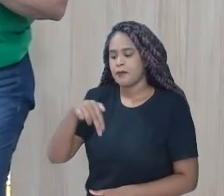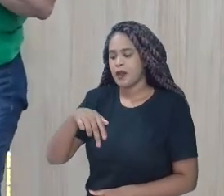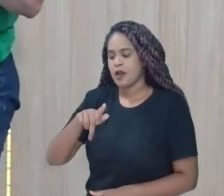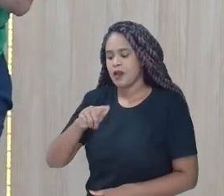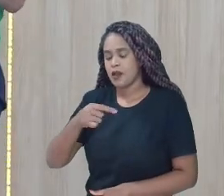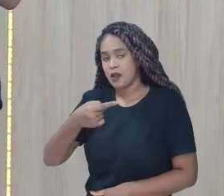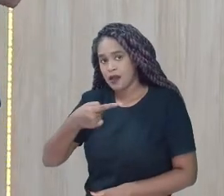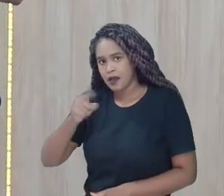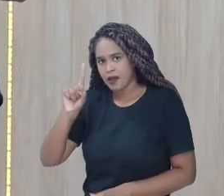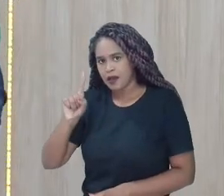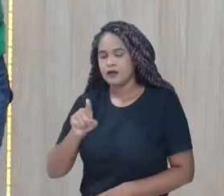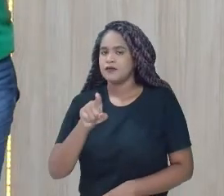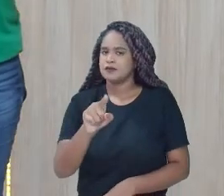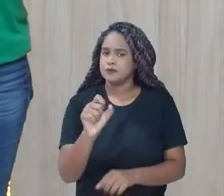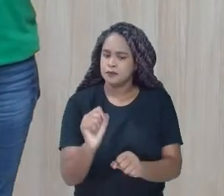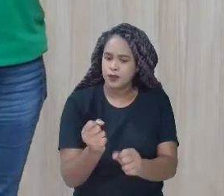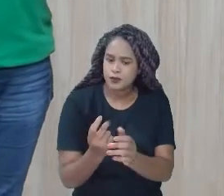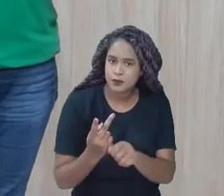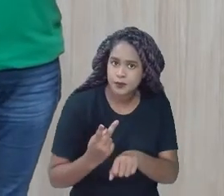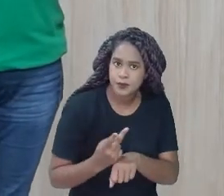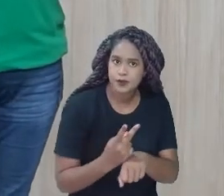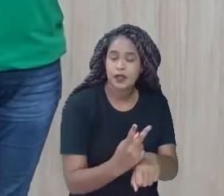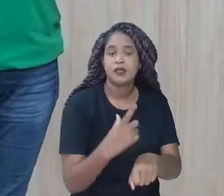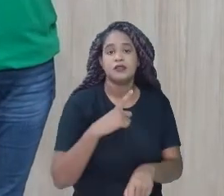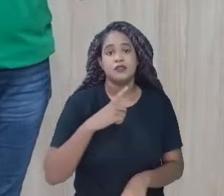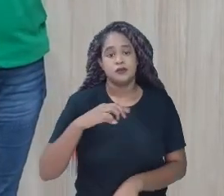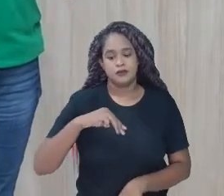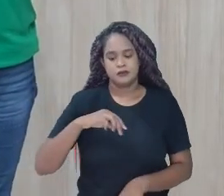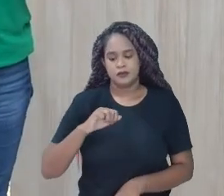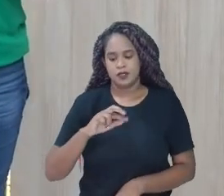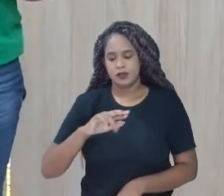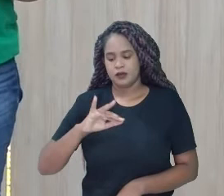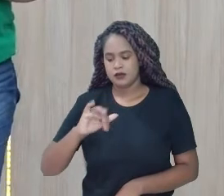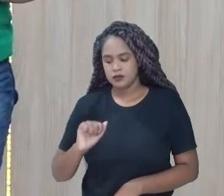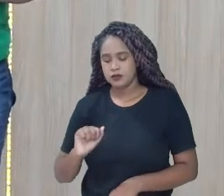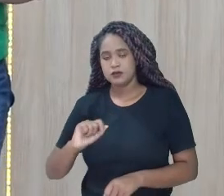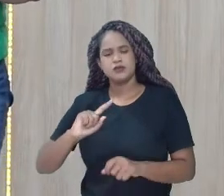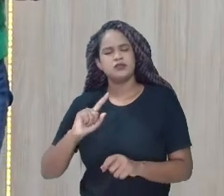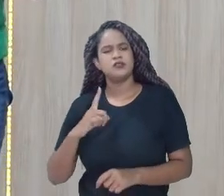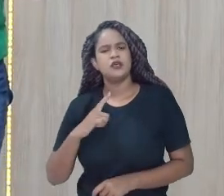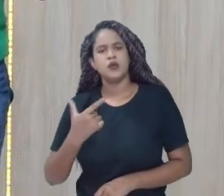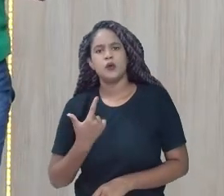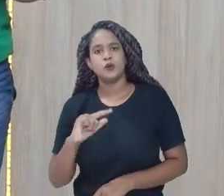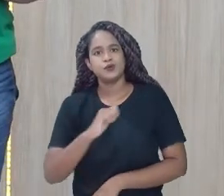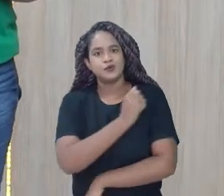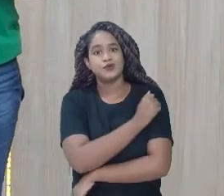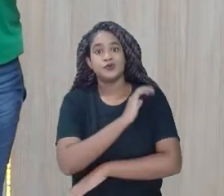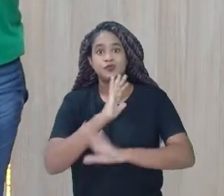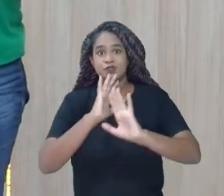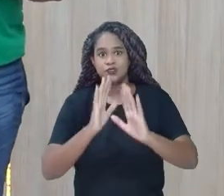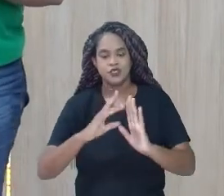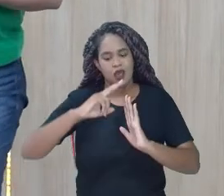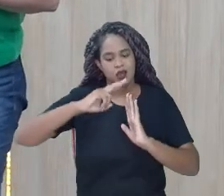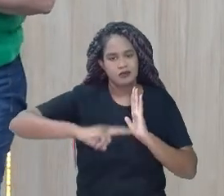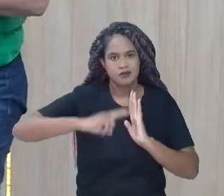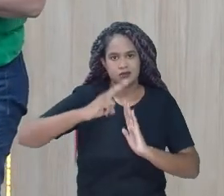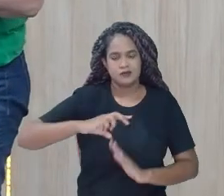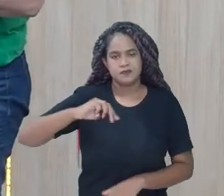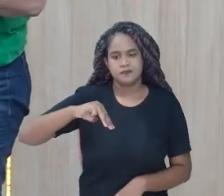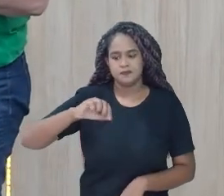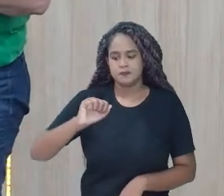procurar, nós temos Maria e temos outro aluno aí, né, professora Viviane, que já está lendo